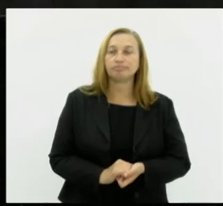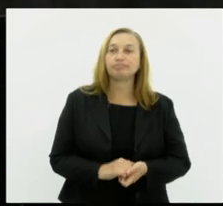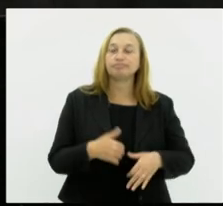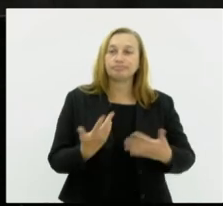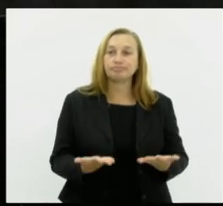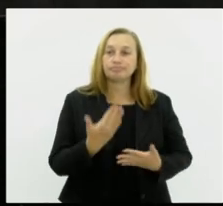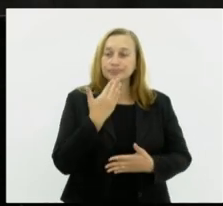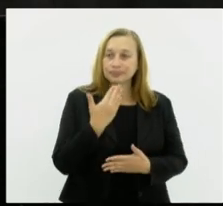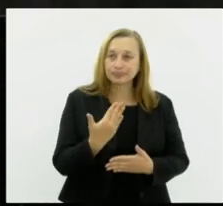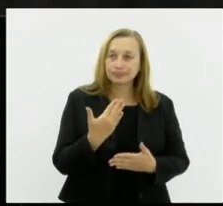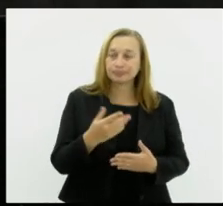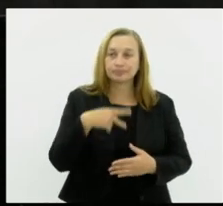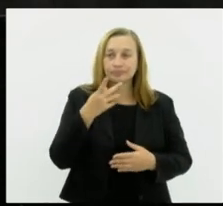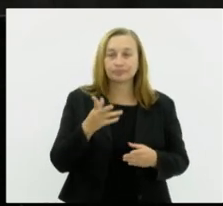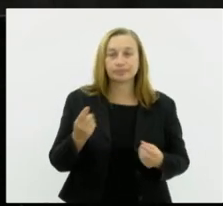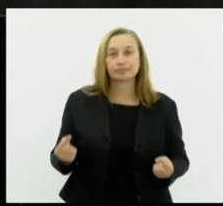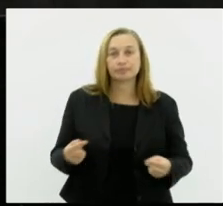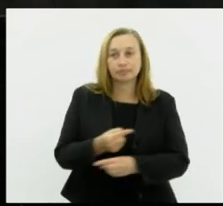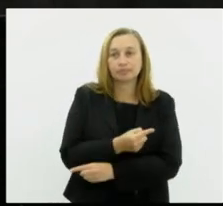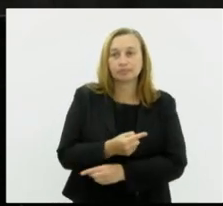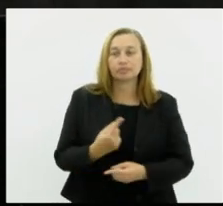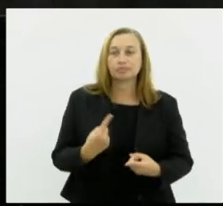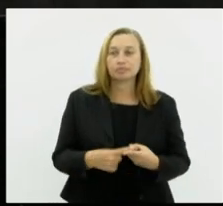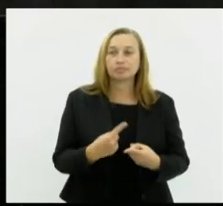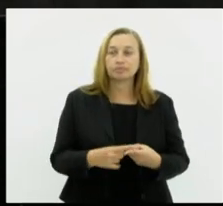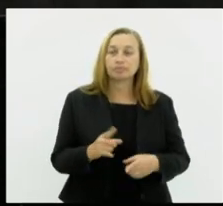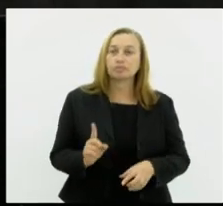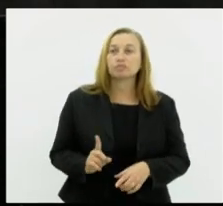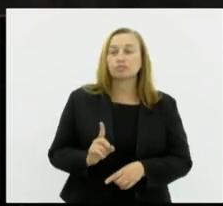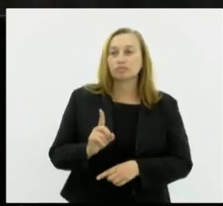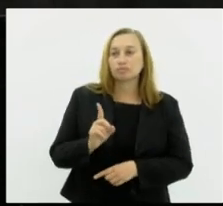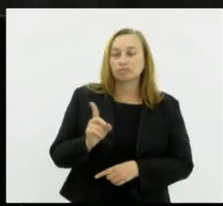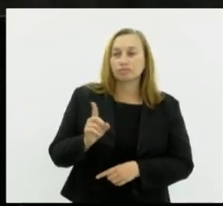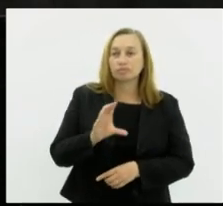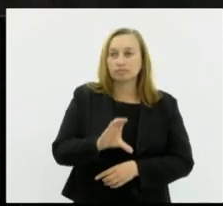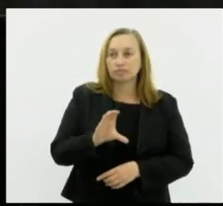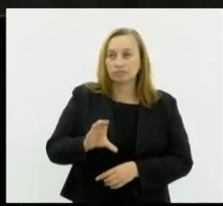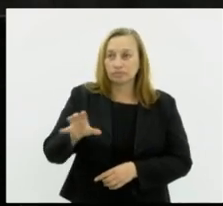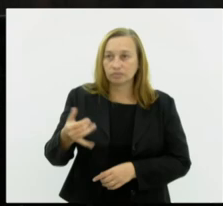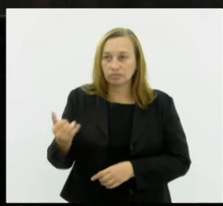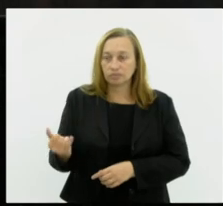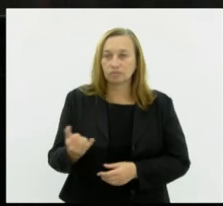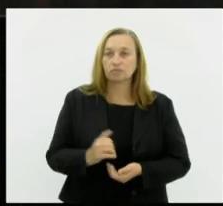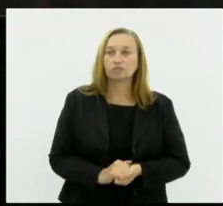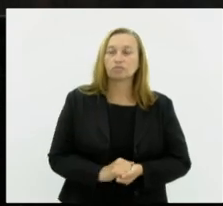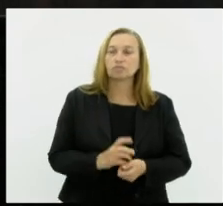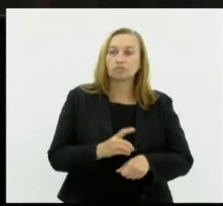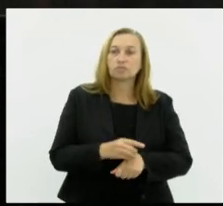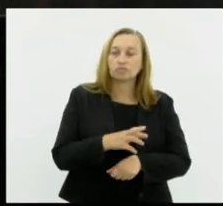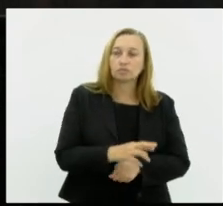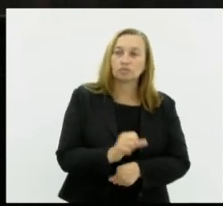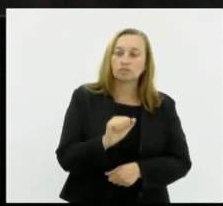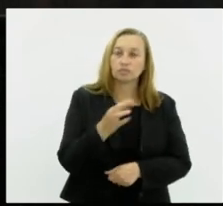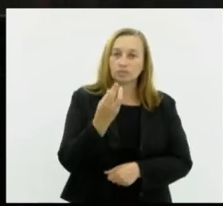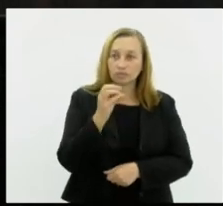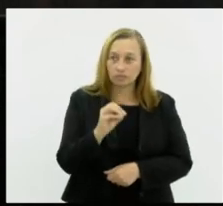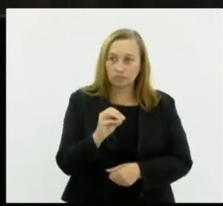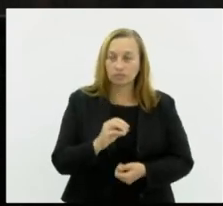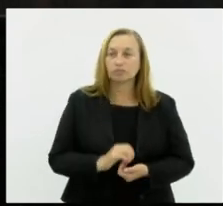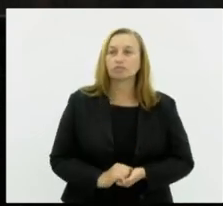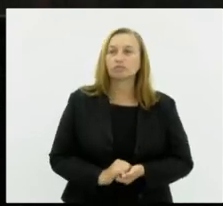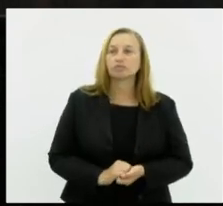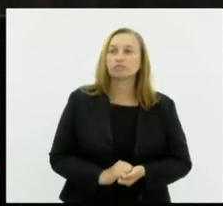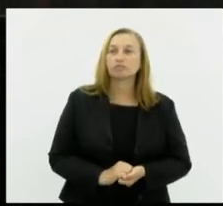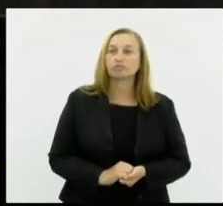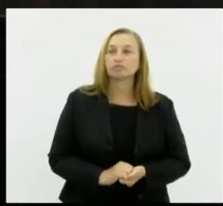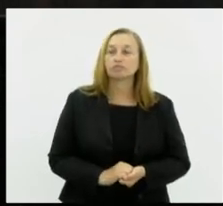para fazer o contraditório, porque quando lá na CCJ o doutor Serginho